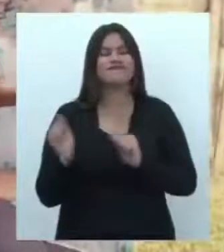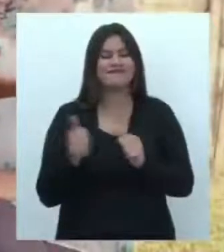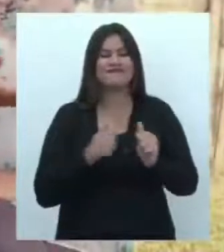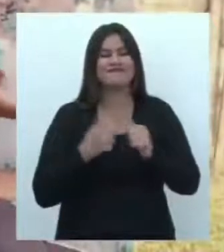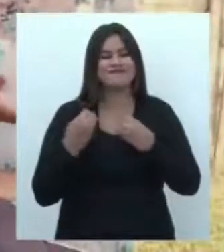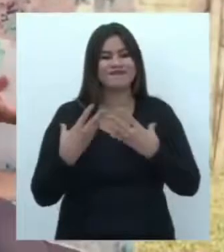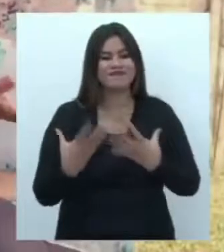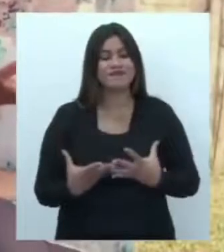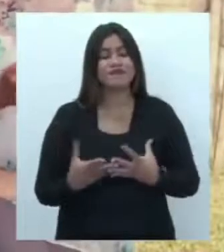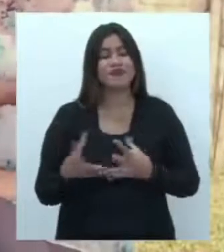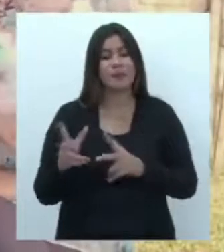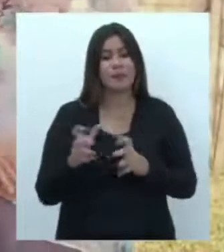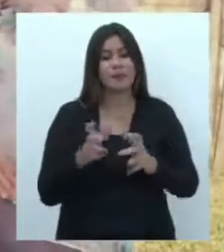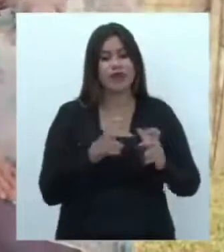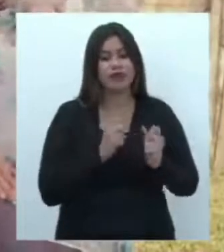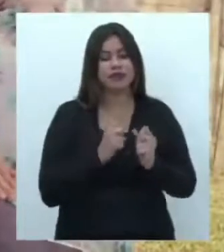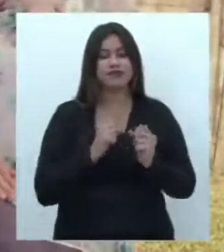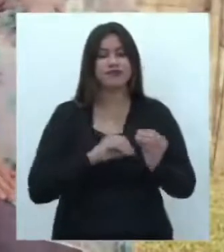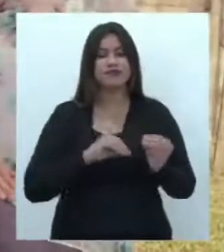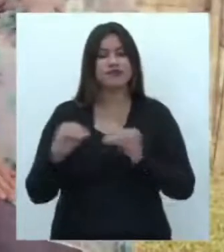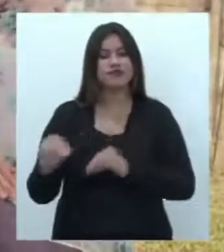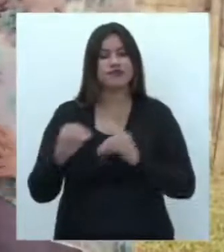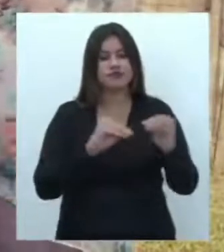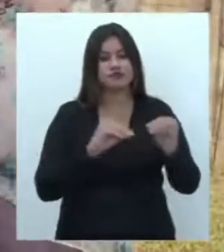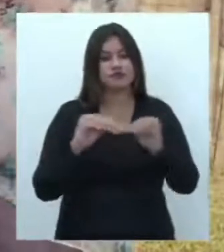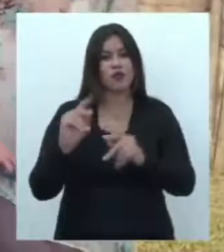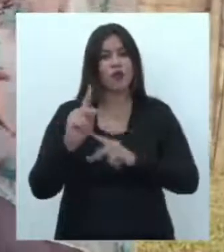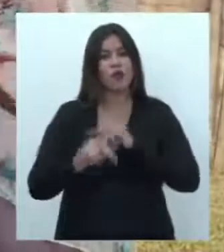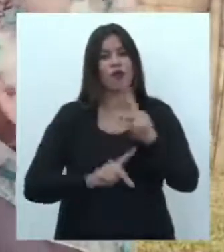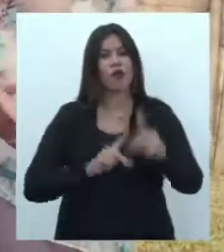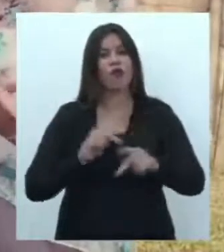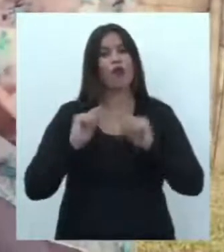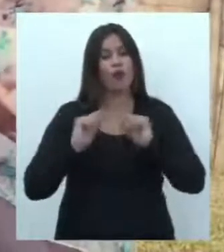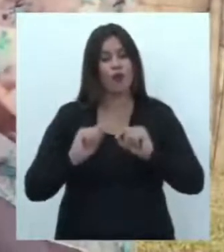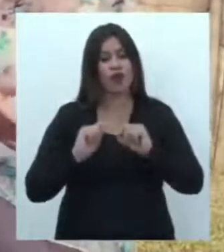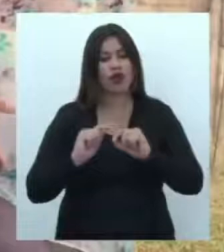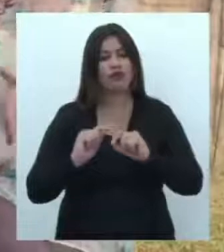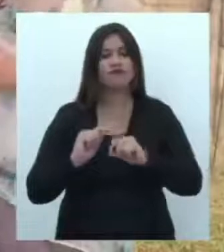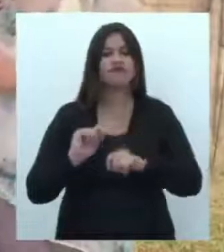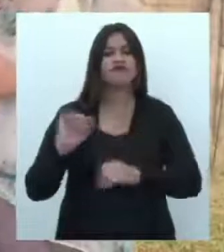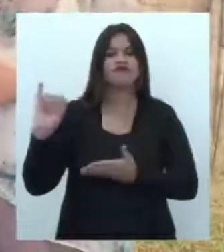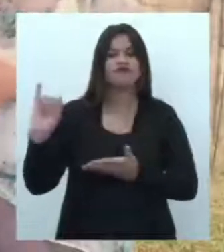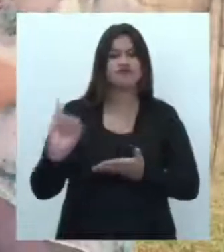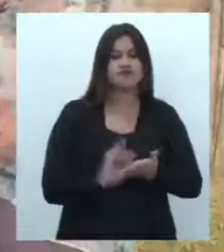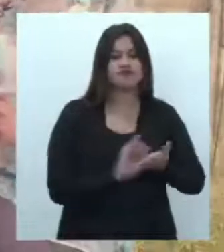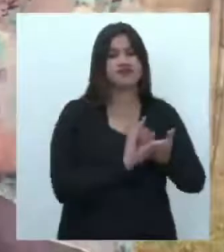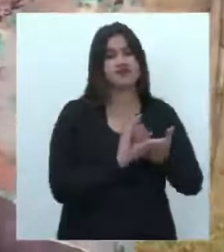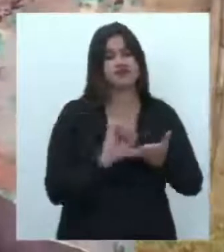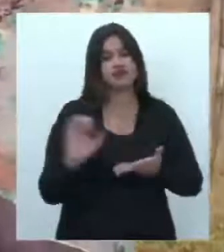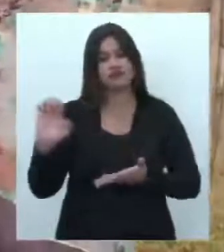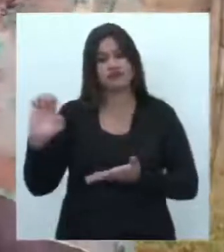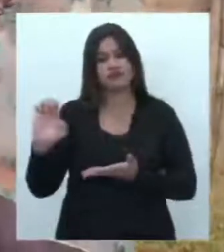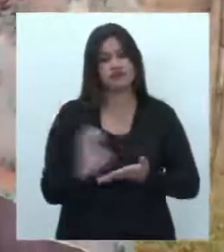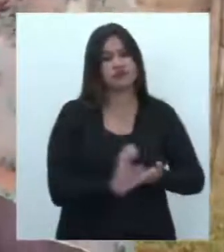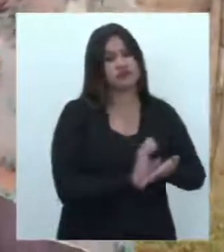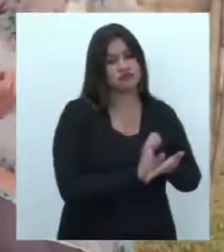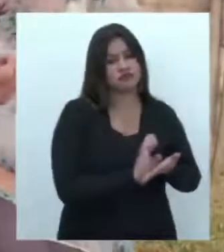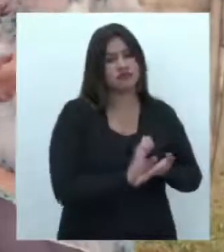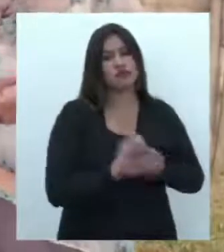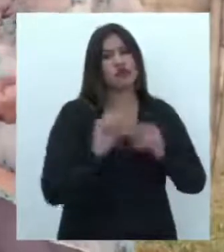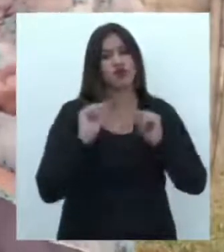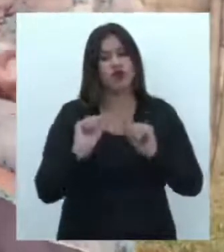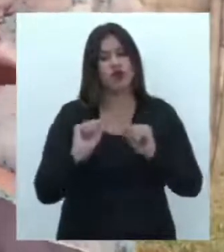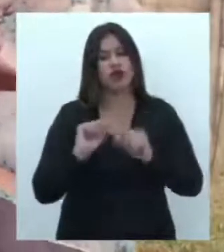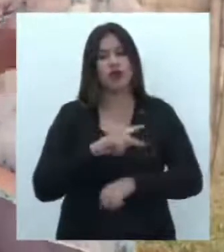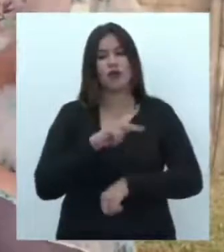Percebam que o que define se um deslocamento populacional é uma imigração ou emigração é o